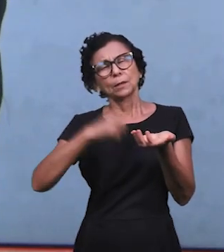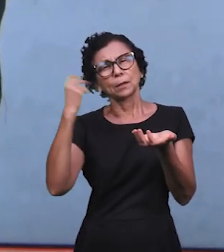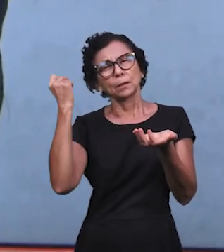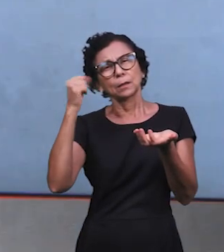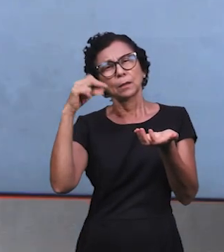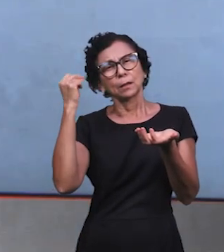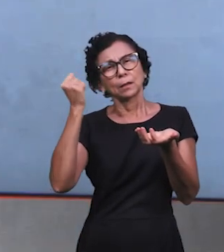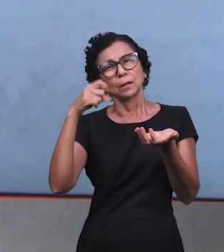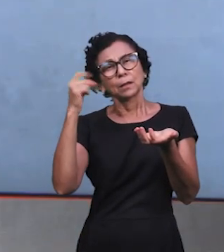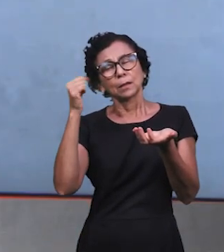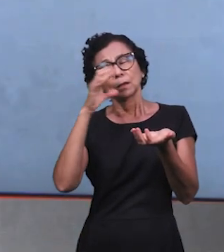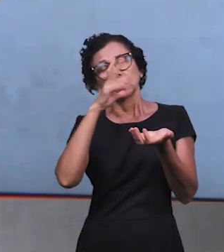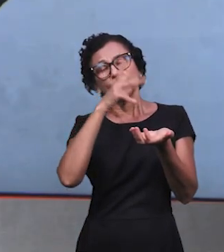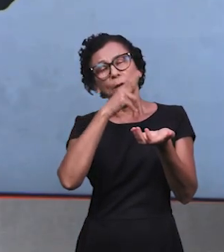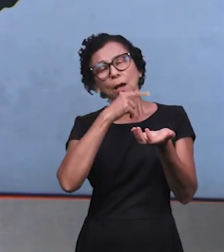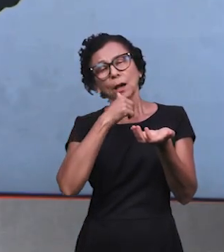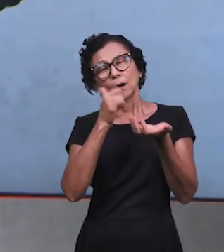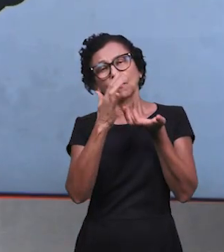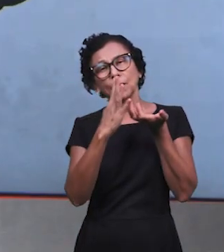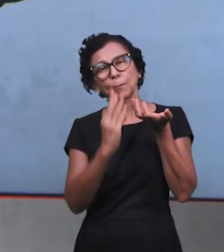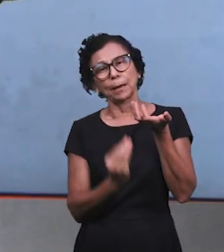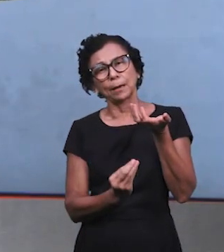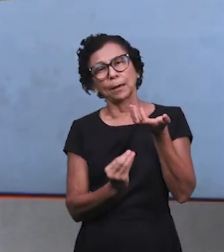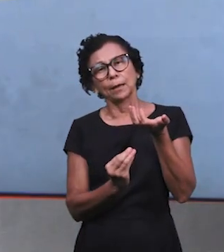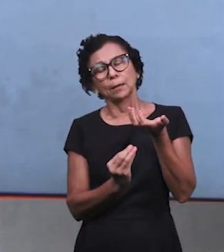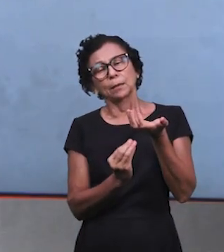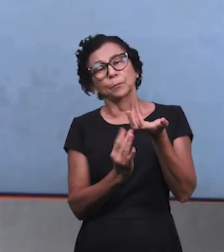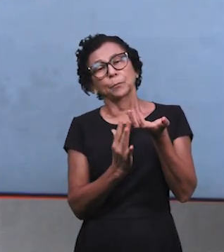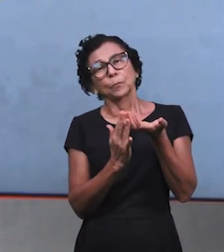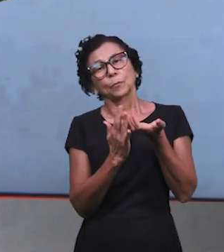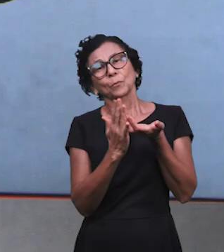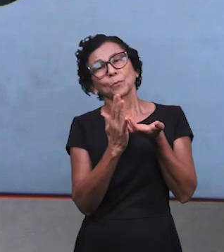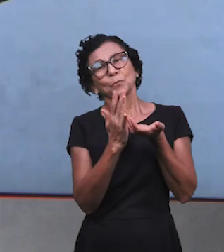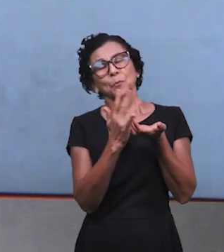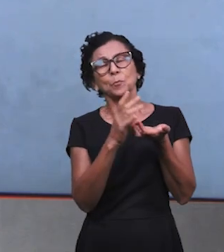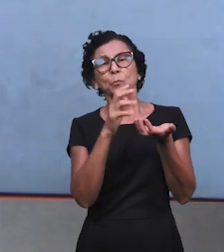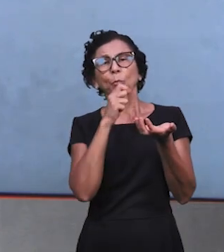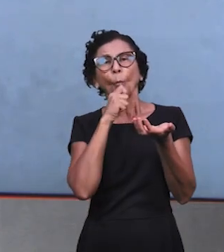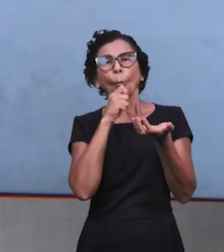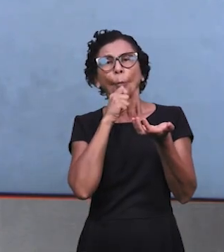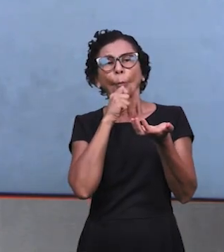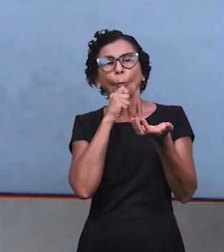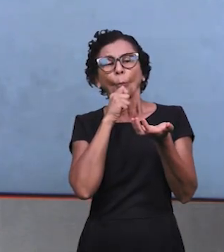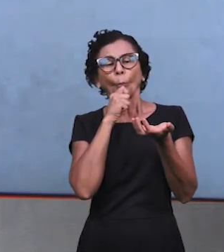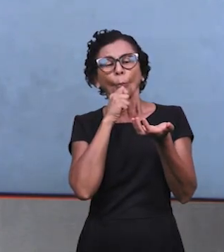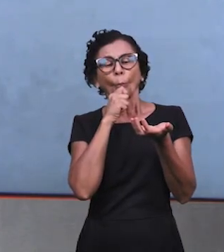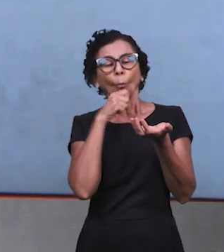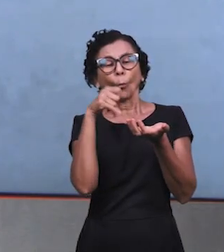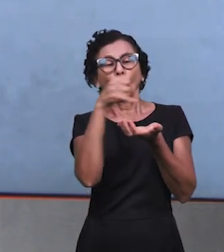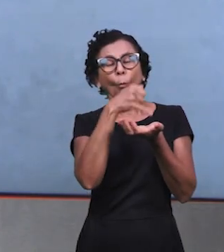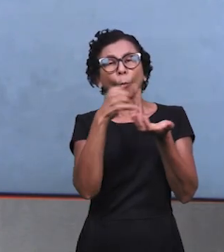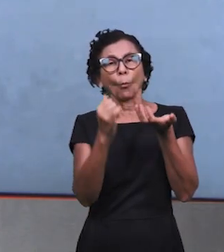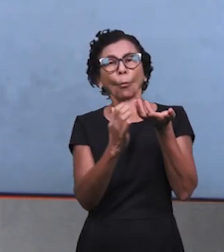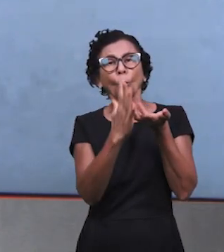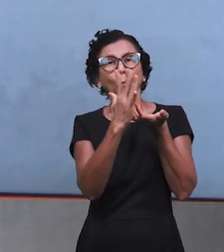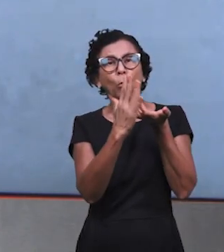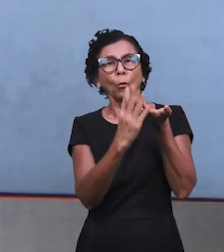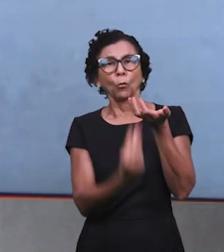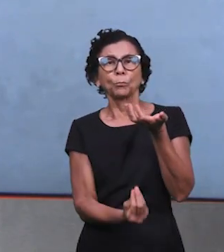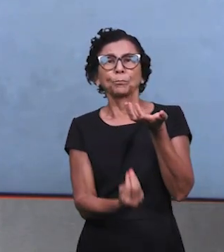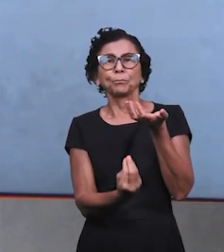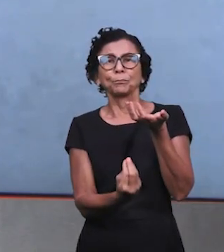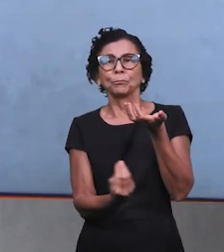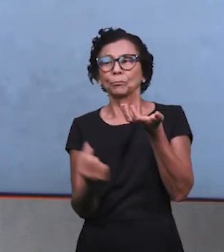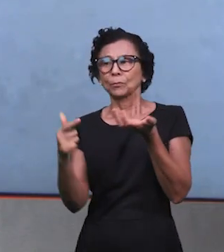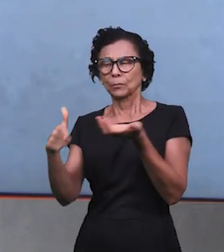acesa. E por isso lá na parábola das 10 virgens, as 5 que estavam sem o óleo, a candeia apagava logo e as que estavam com óleo, a candeia